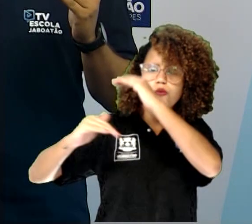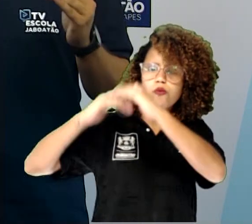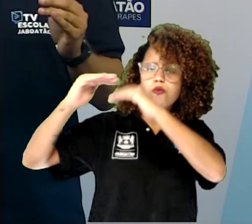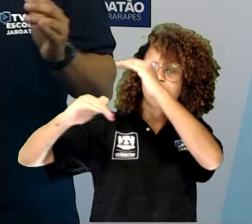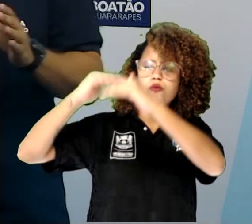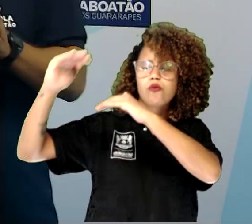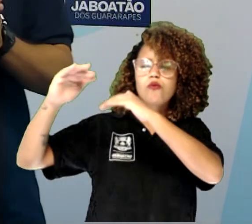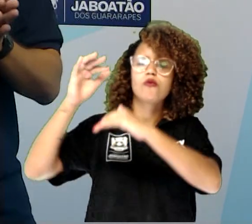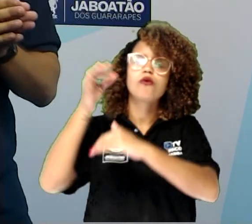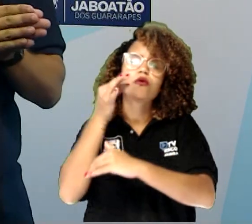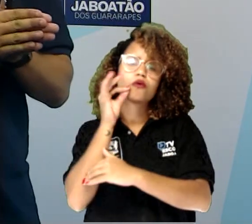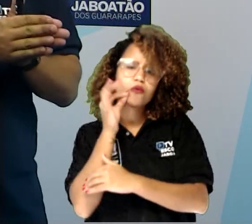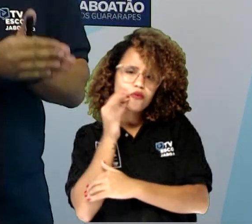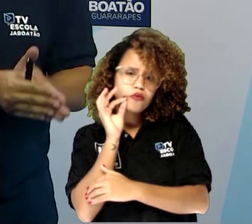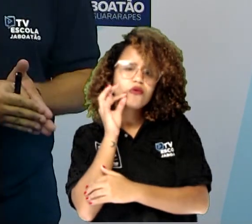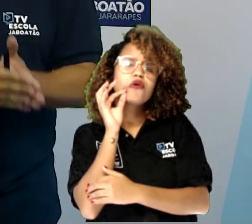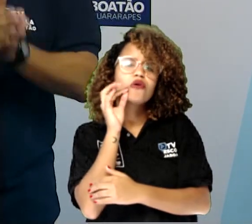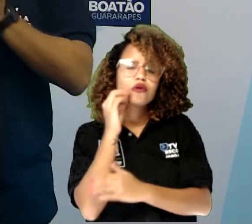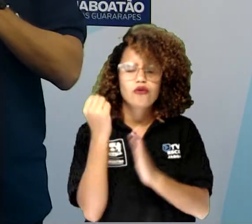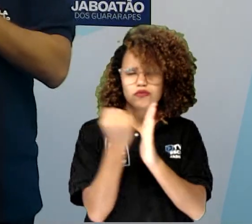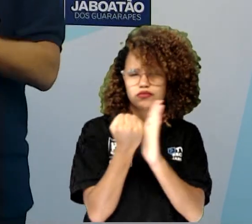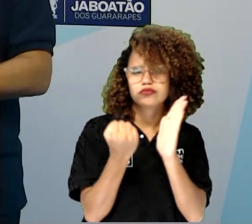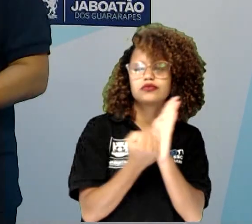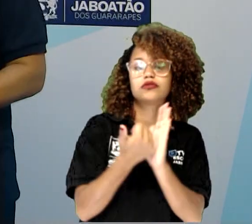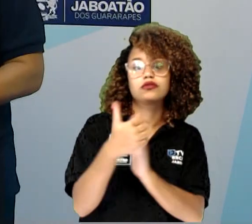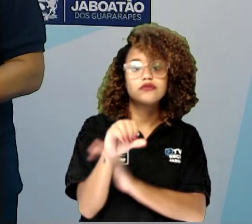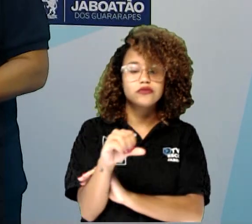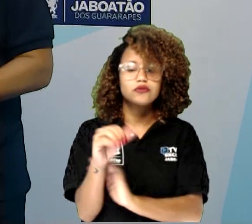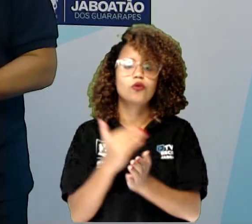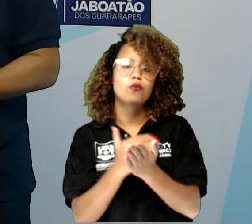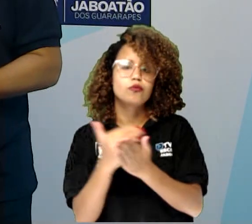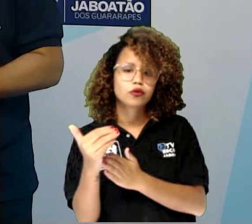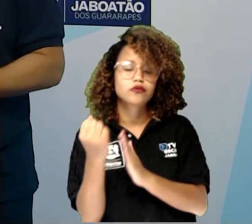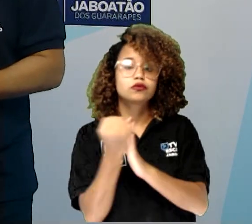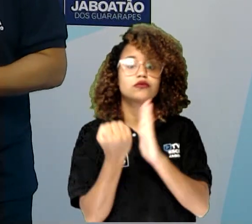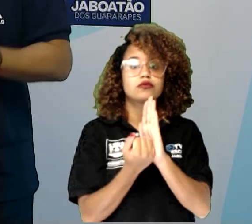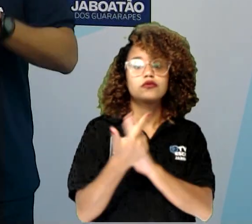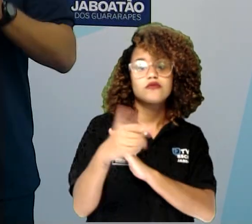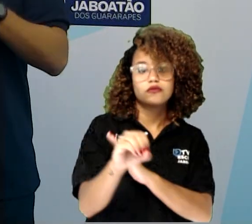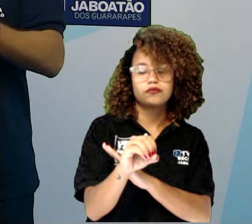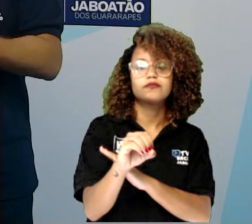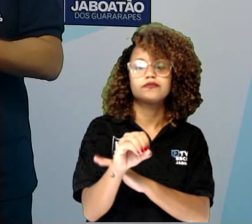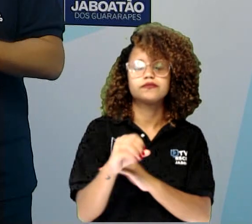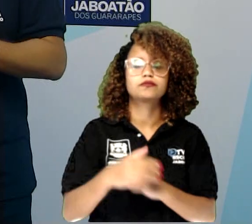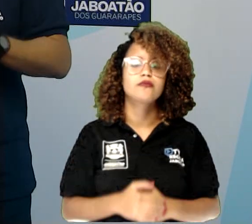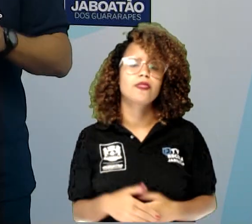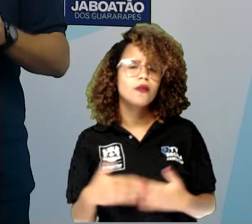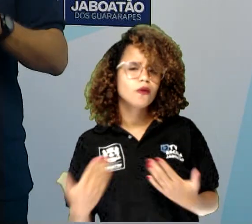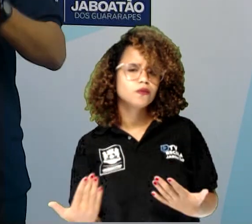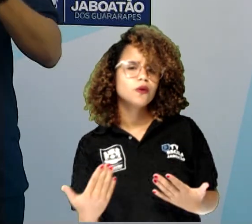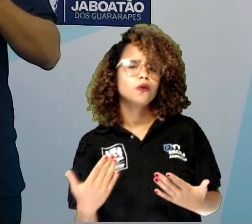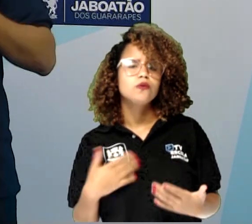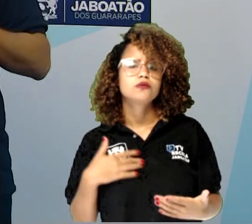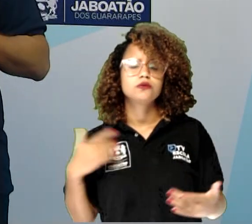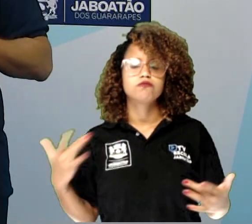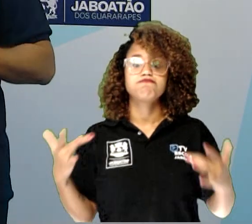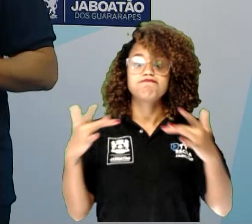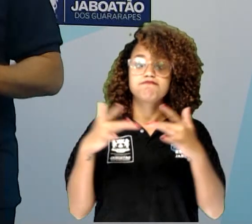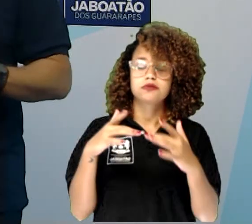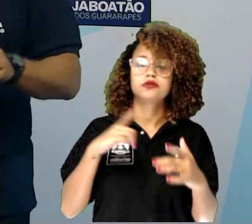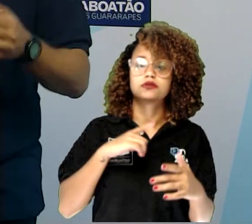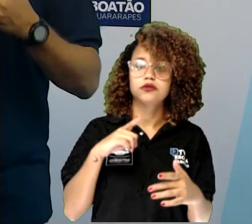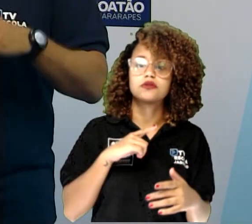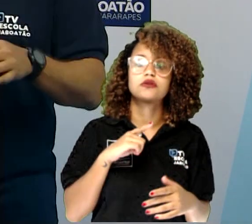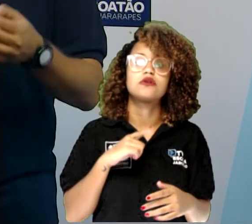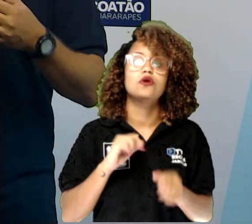do café, final do século XIX, início do século XX. E coincidiu com o processo